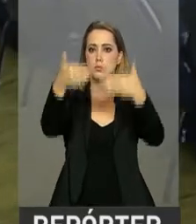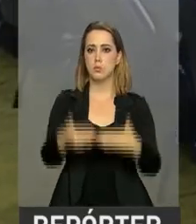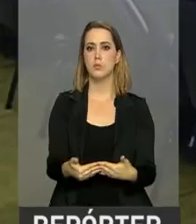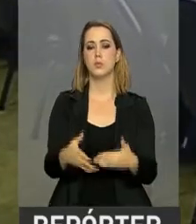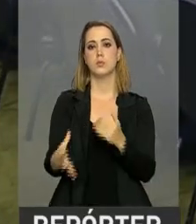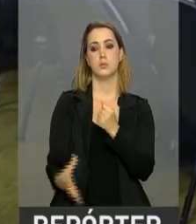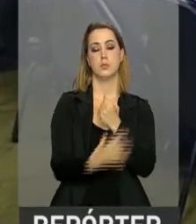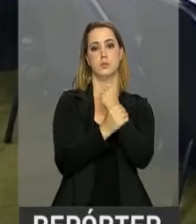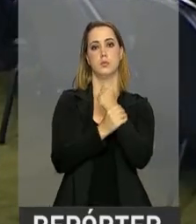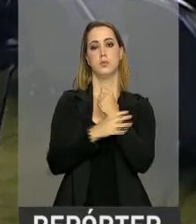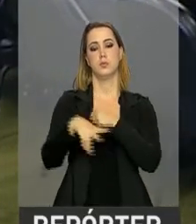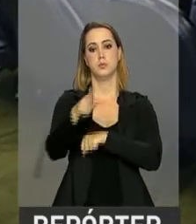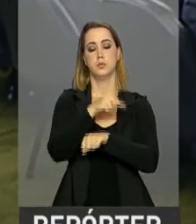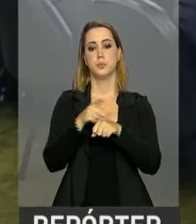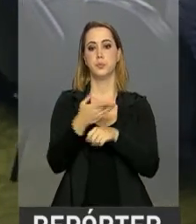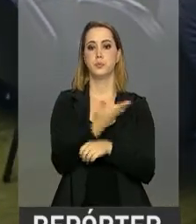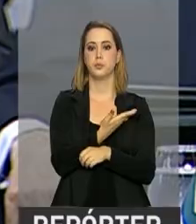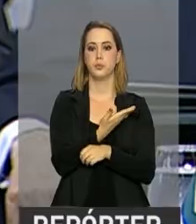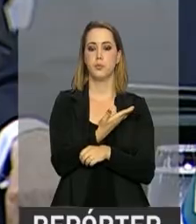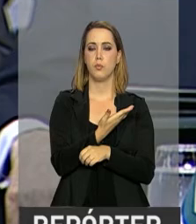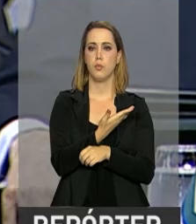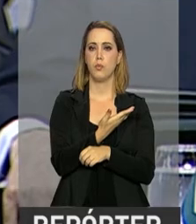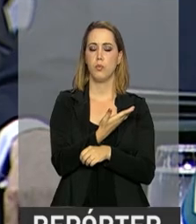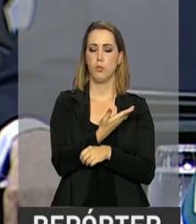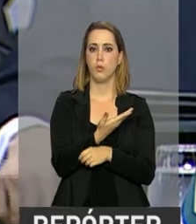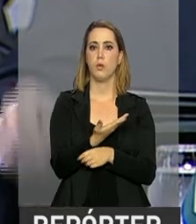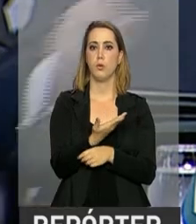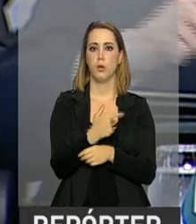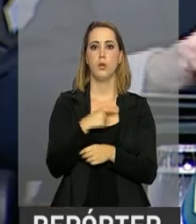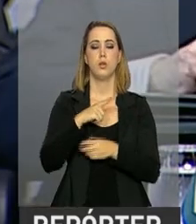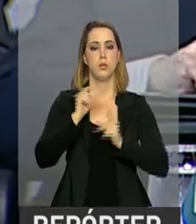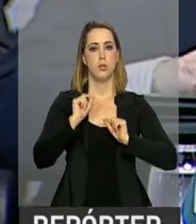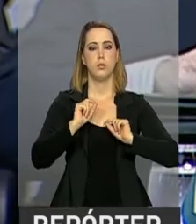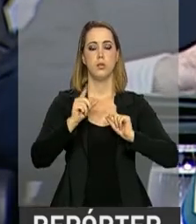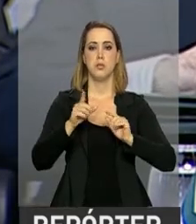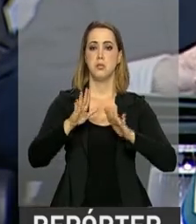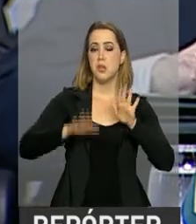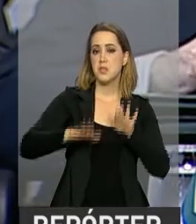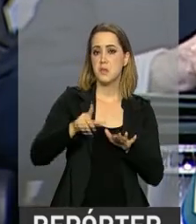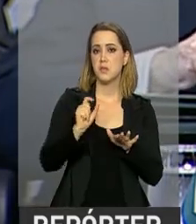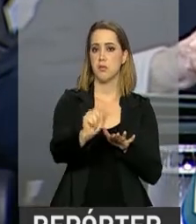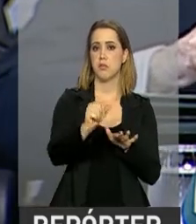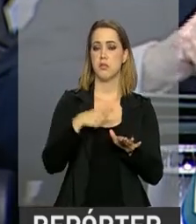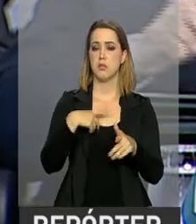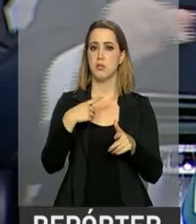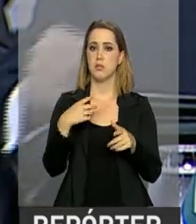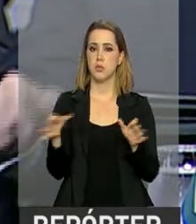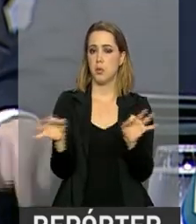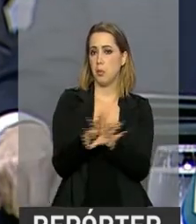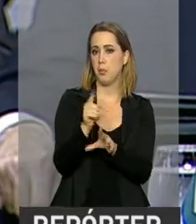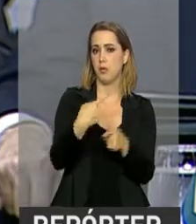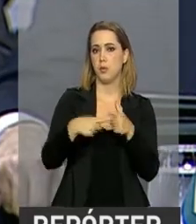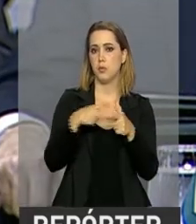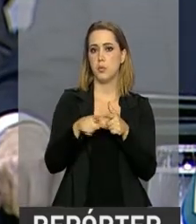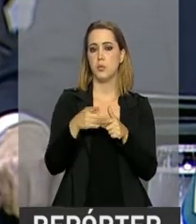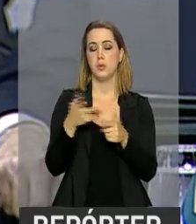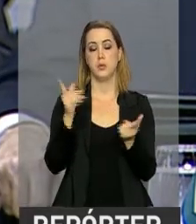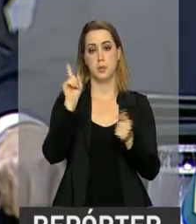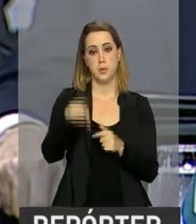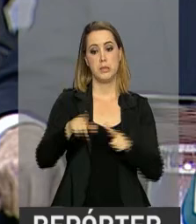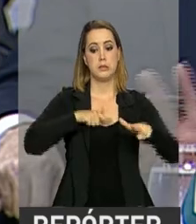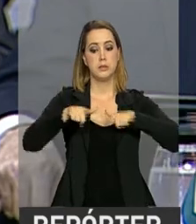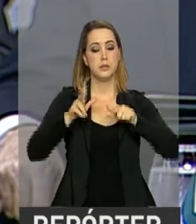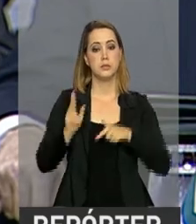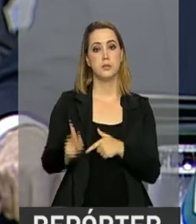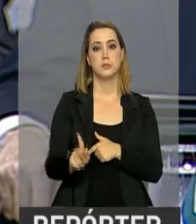questão da segurança no país. Talvez a solução é que haja um meios e modos de que estas operações sejam permanentes,